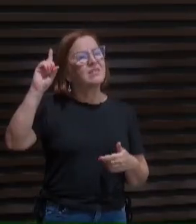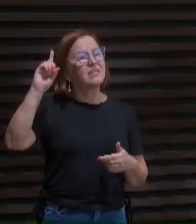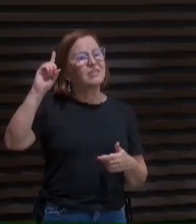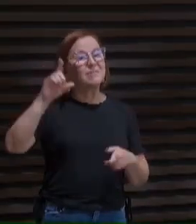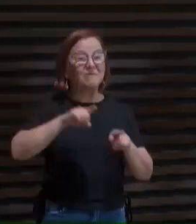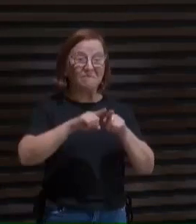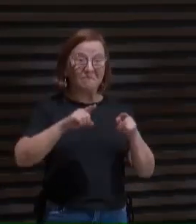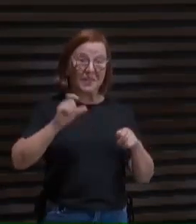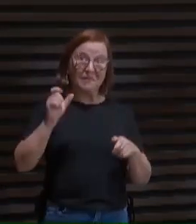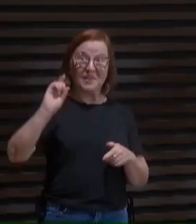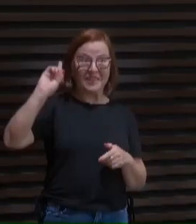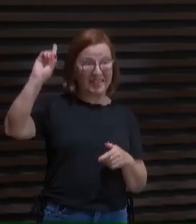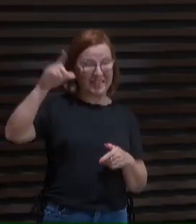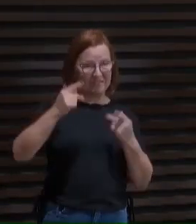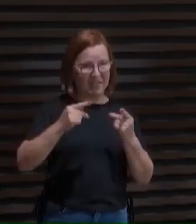aqui.